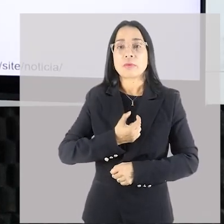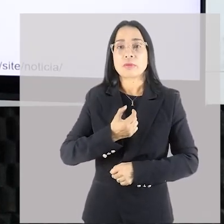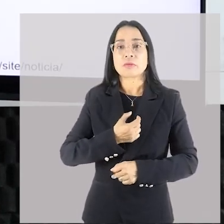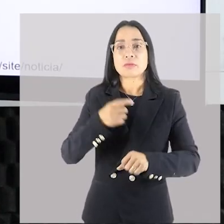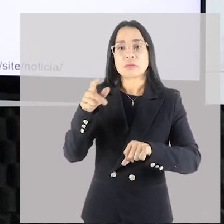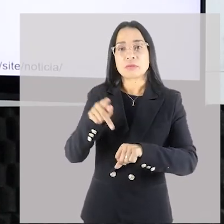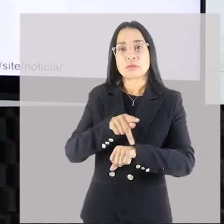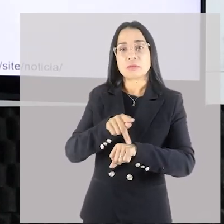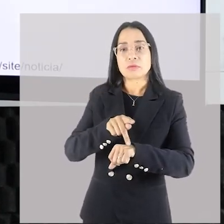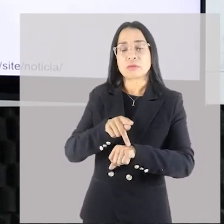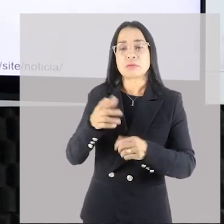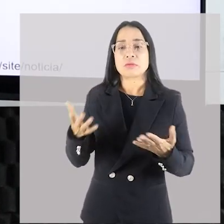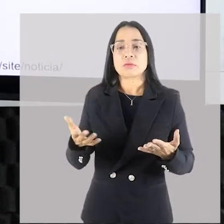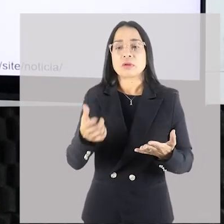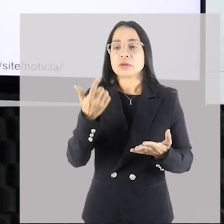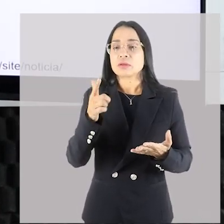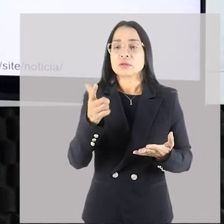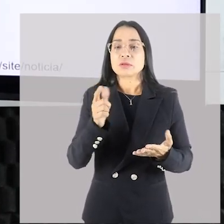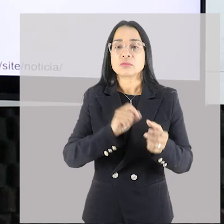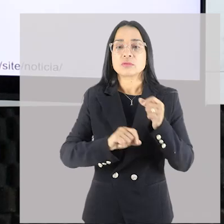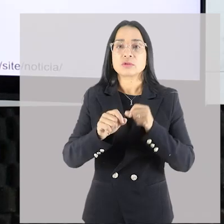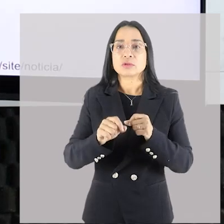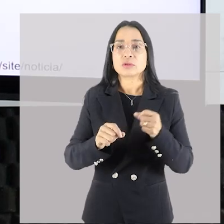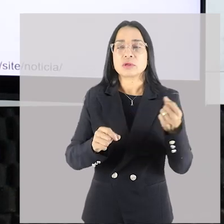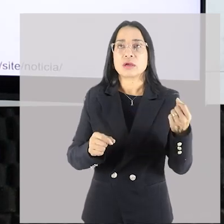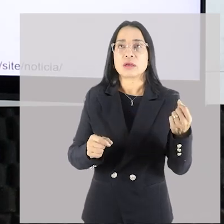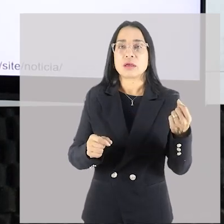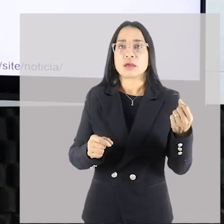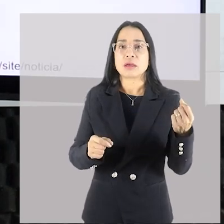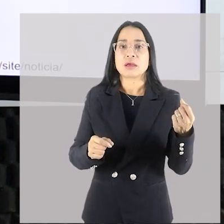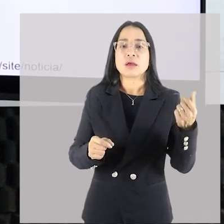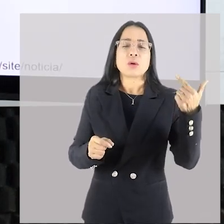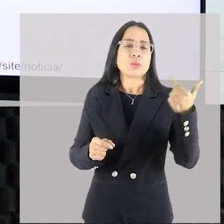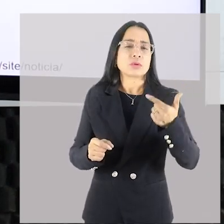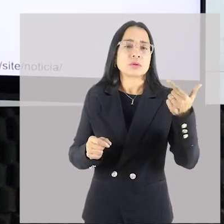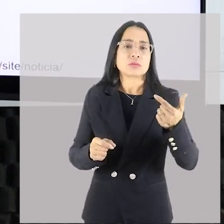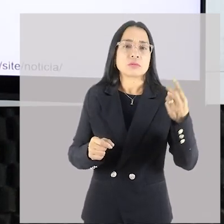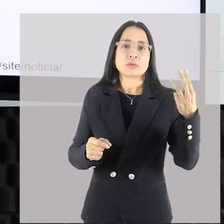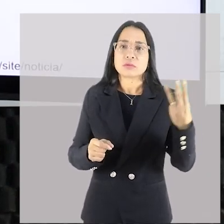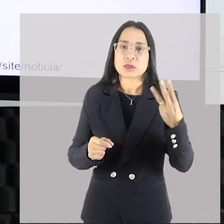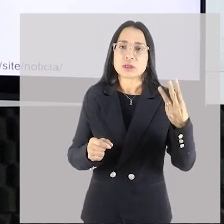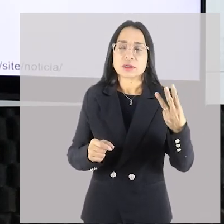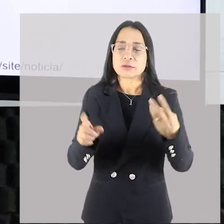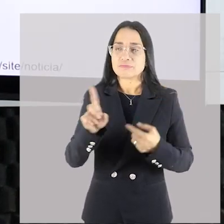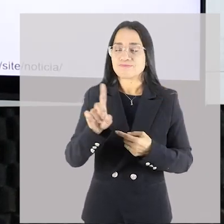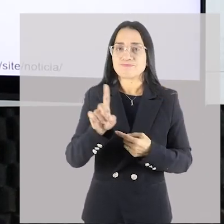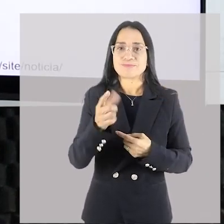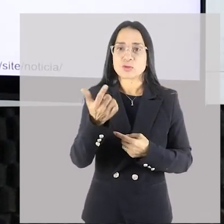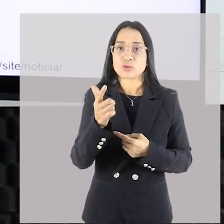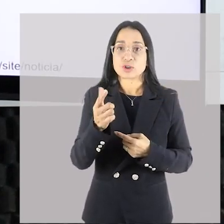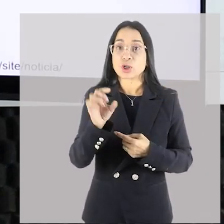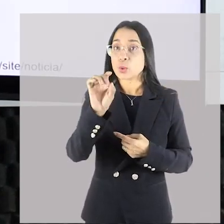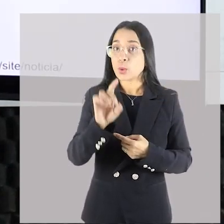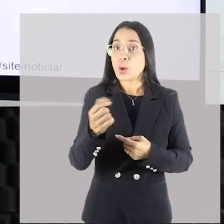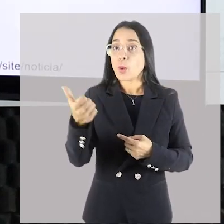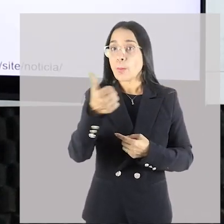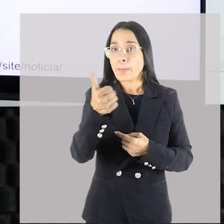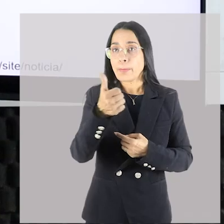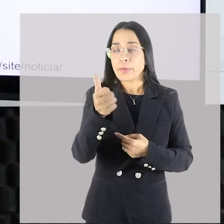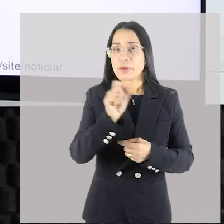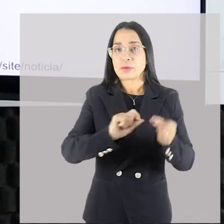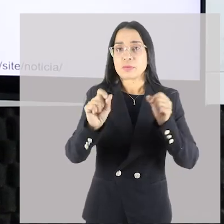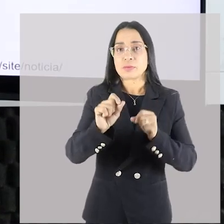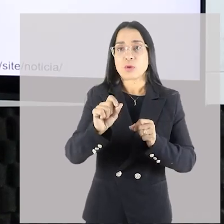prata. Não tinha o segundo vencedor e nem o terceiro. 8 anos depois é que